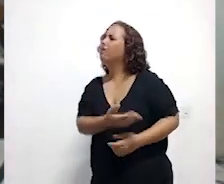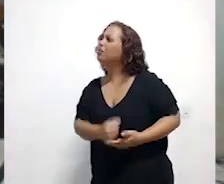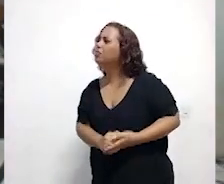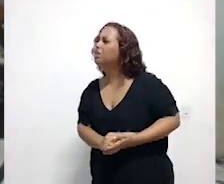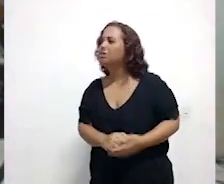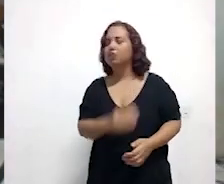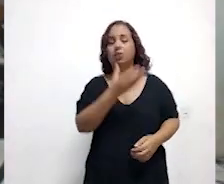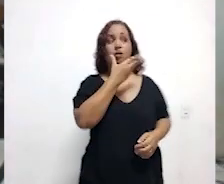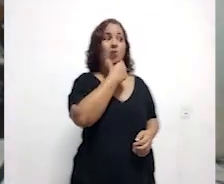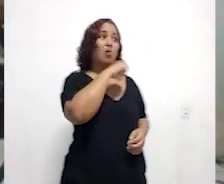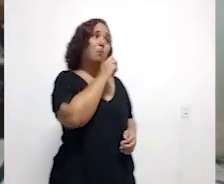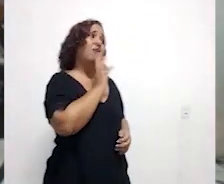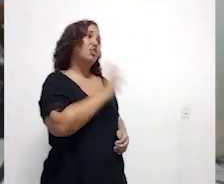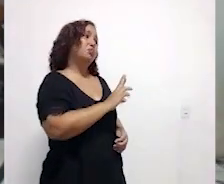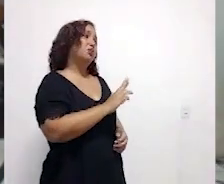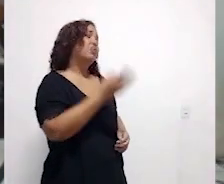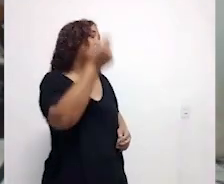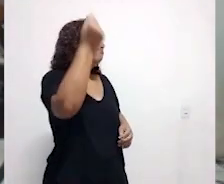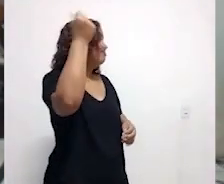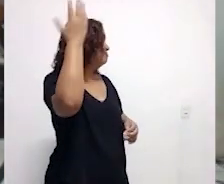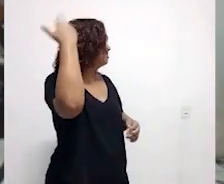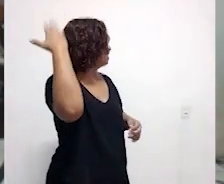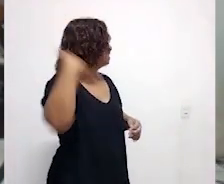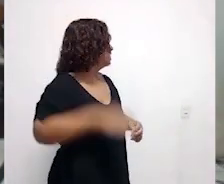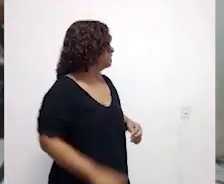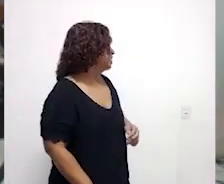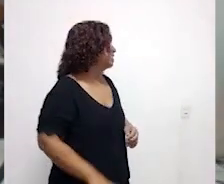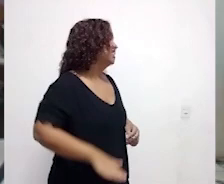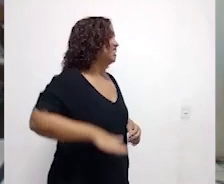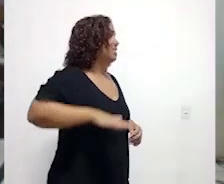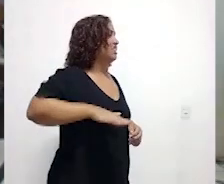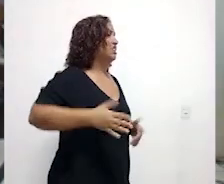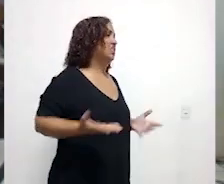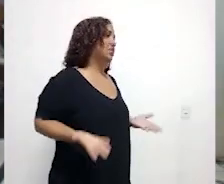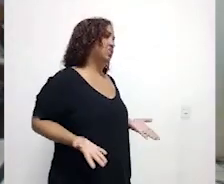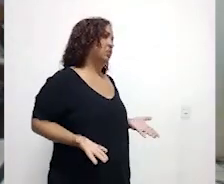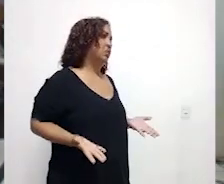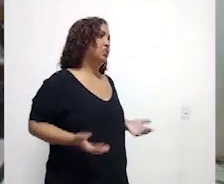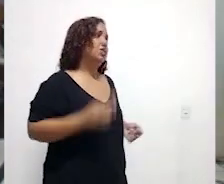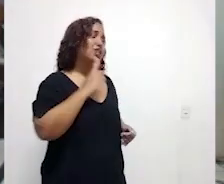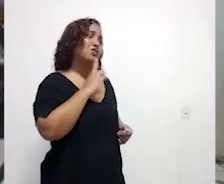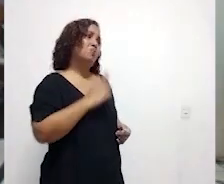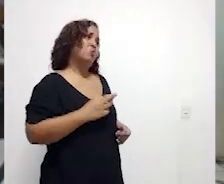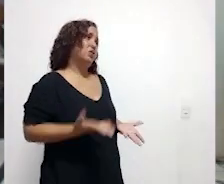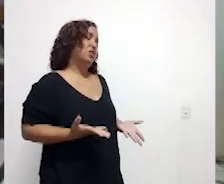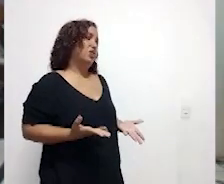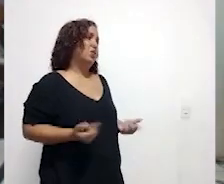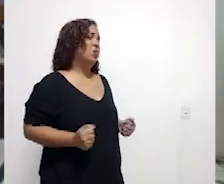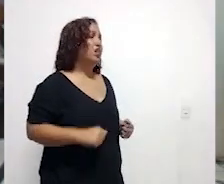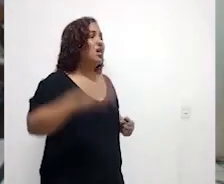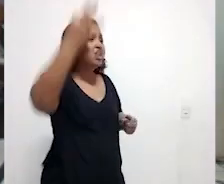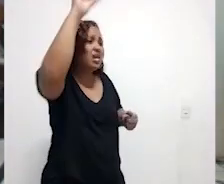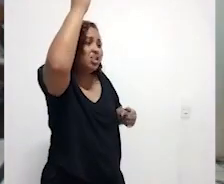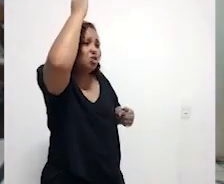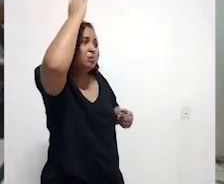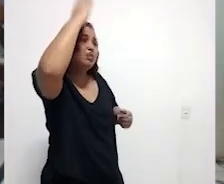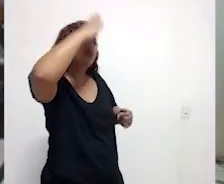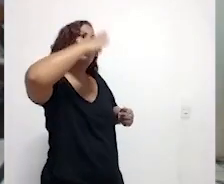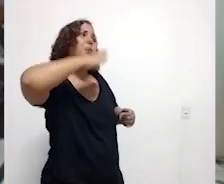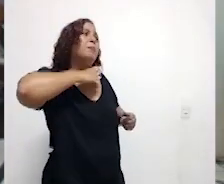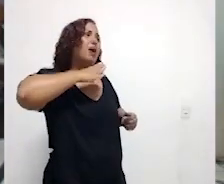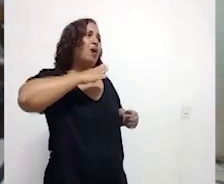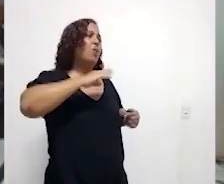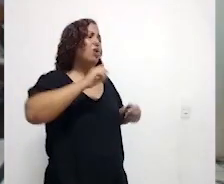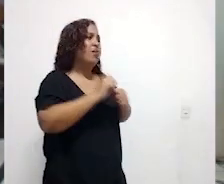infância, respondeu ele. Muitas vezes esse espírito tem lançado no fogo e na água para